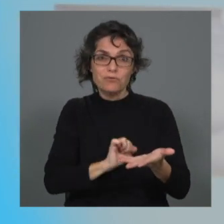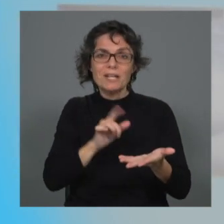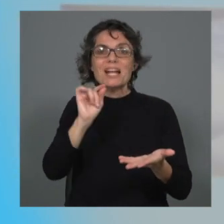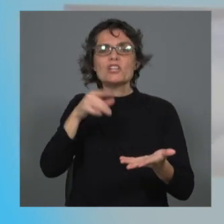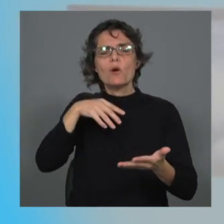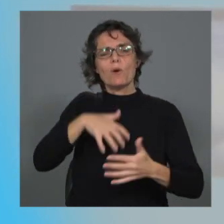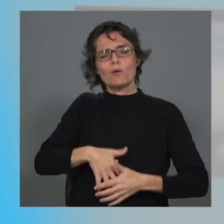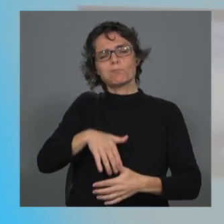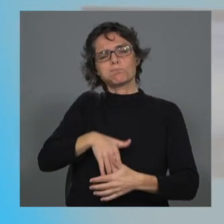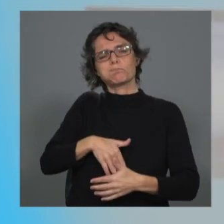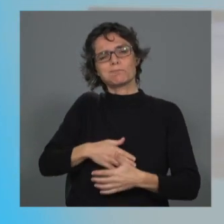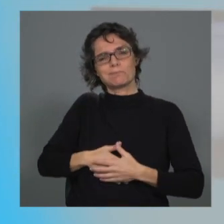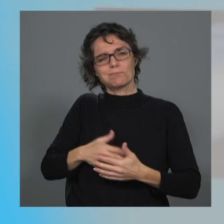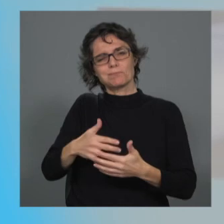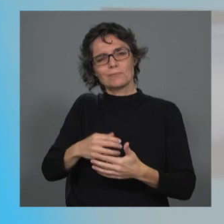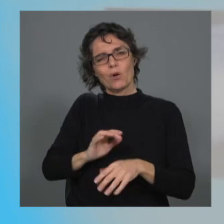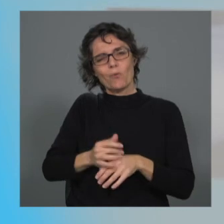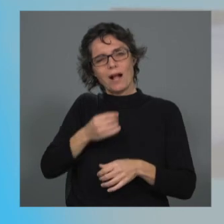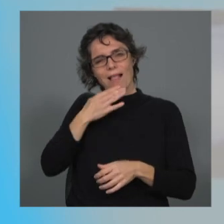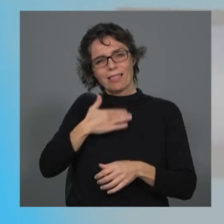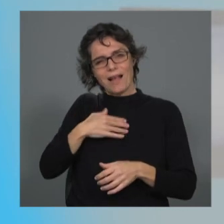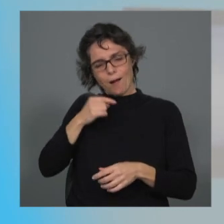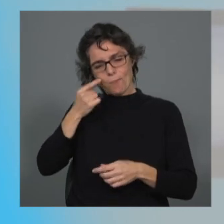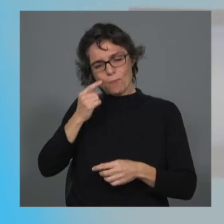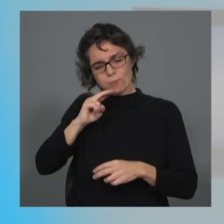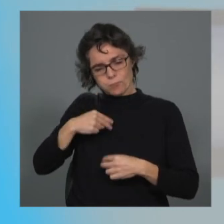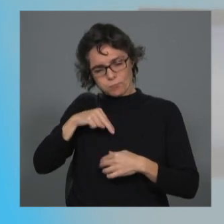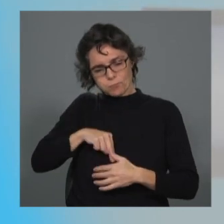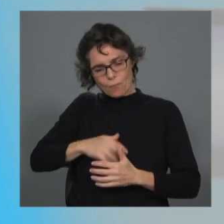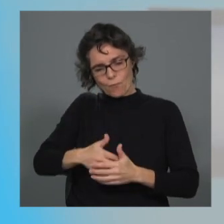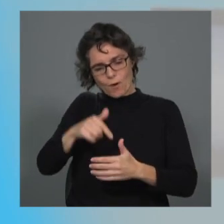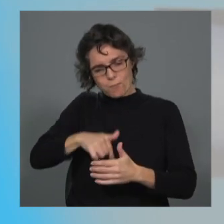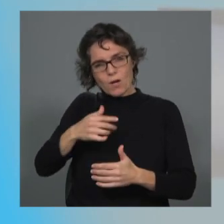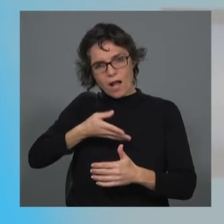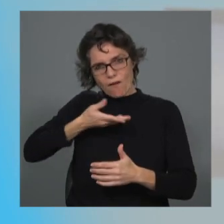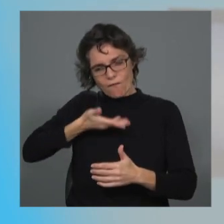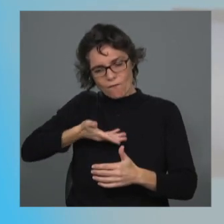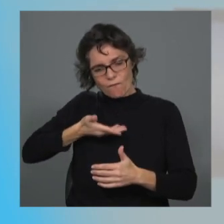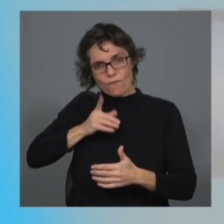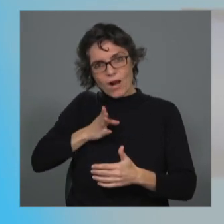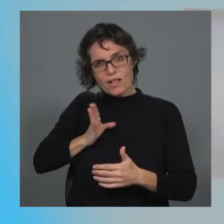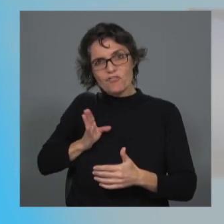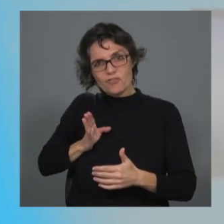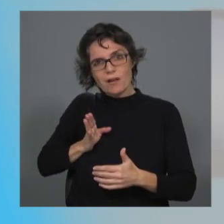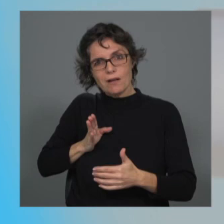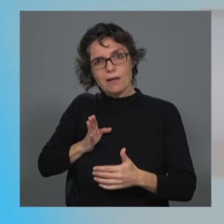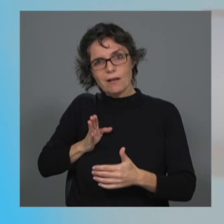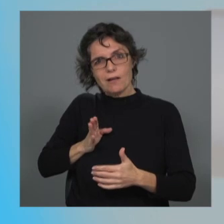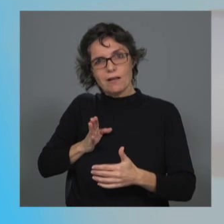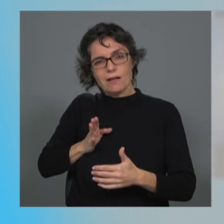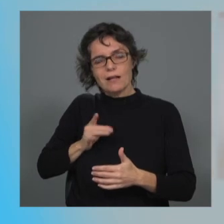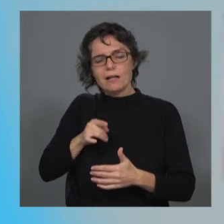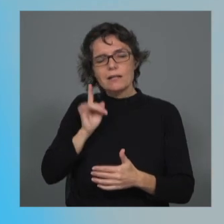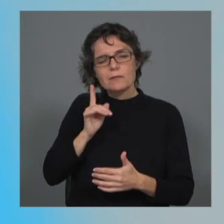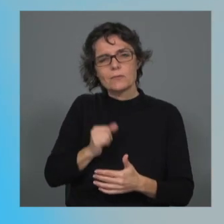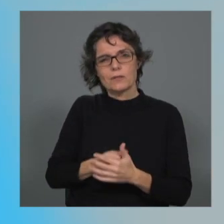seio. Dialoga através do afeto, sobretudo. O afeto. E essa é a eficácia. E, portanto, essa proximidade